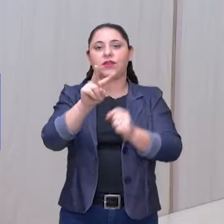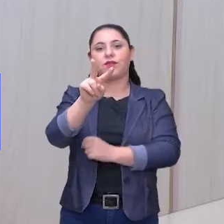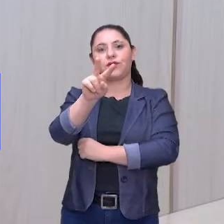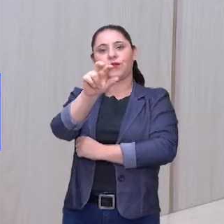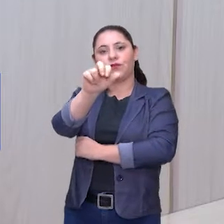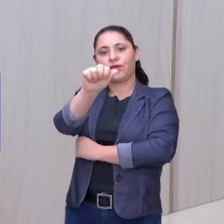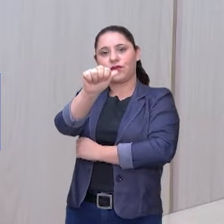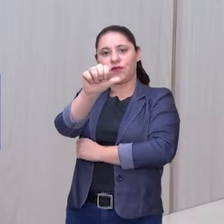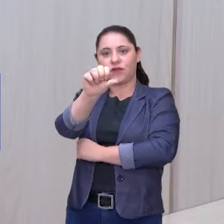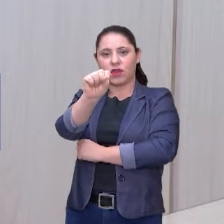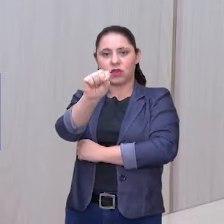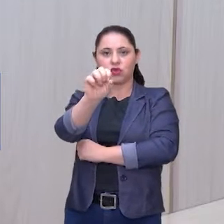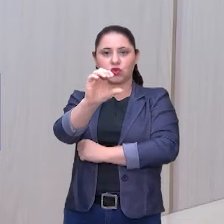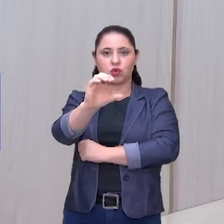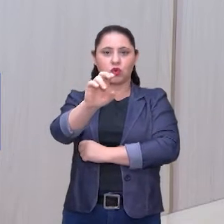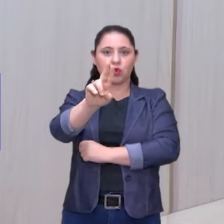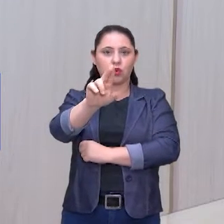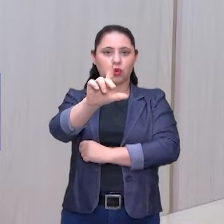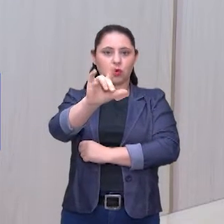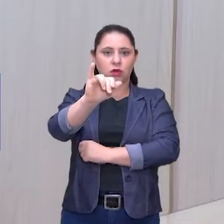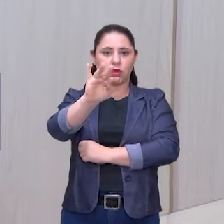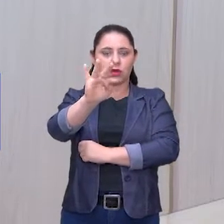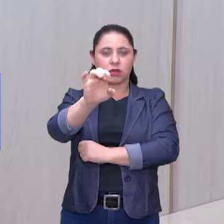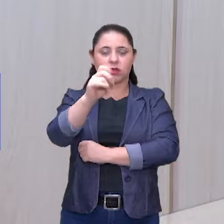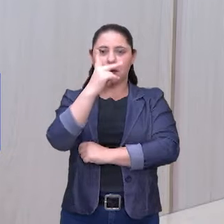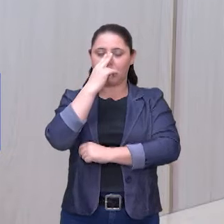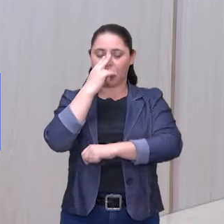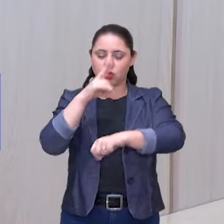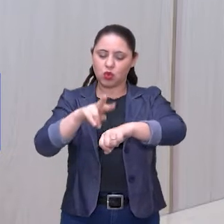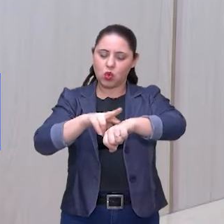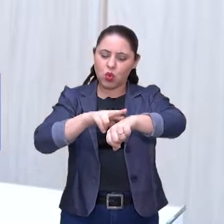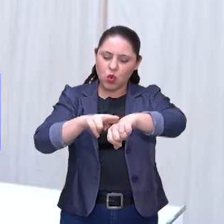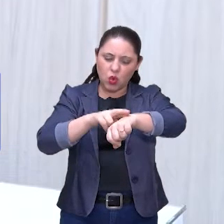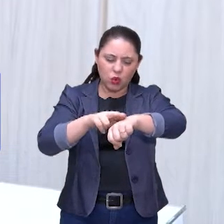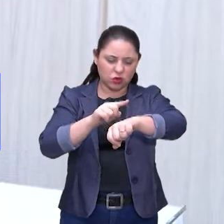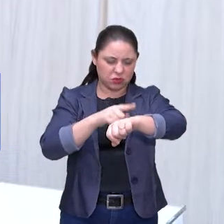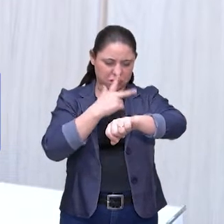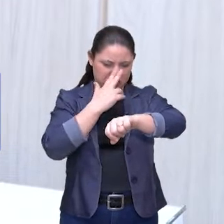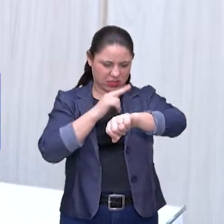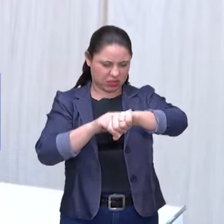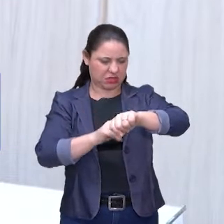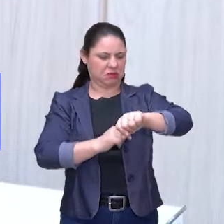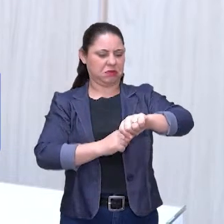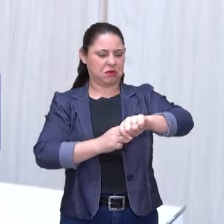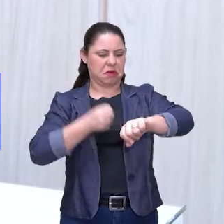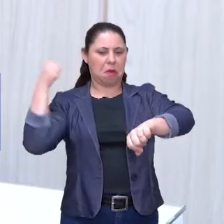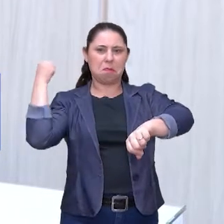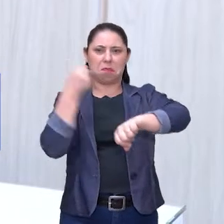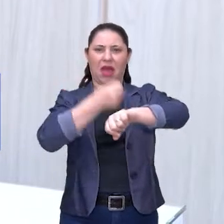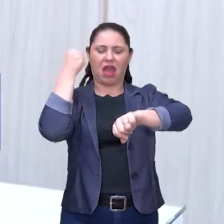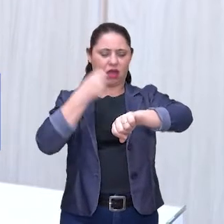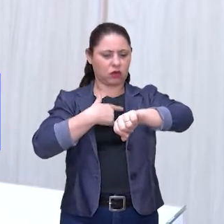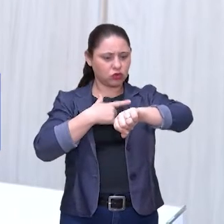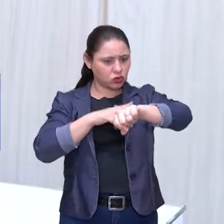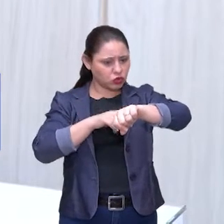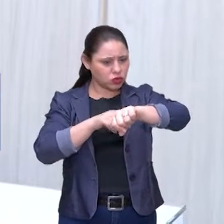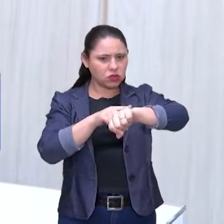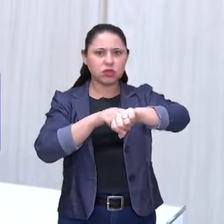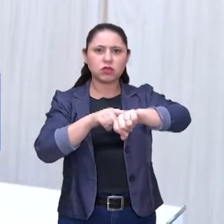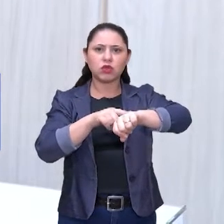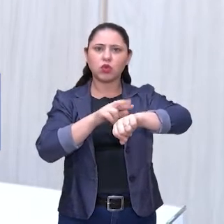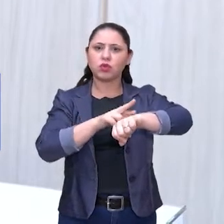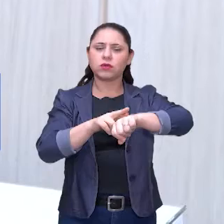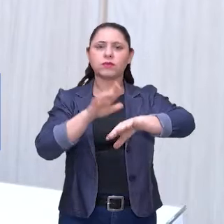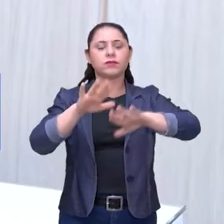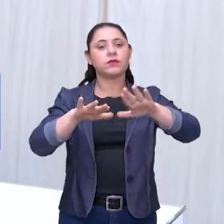fazendo um quadro de vasculite. Então, a gente tem que ficar atento, fica mais arroxeado, meio equimótico, né? Parece que levou uma